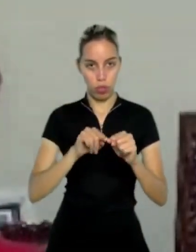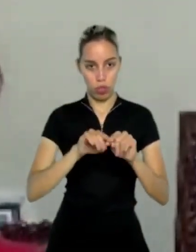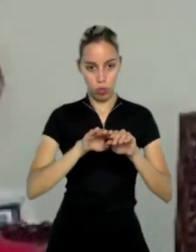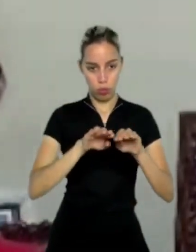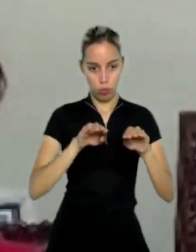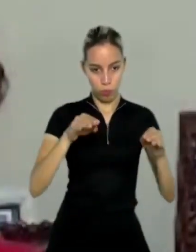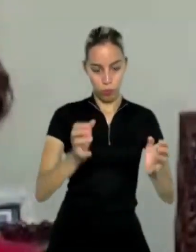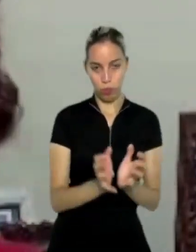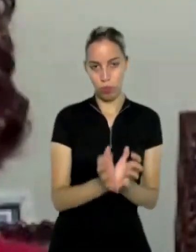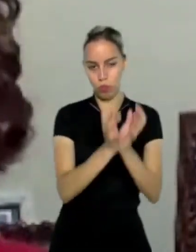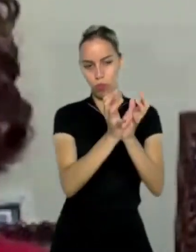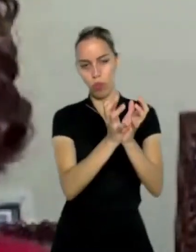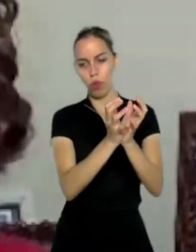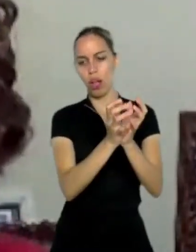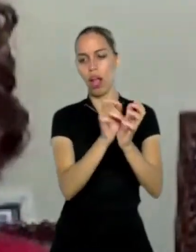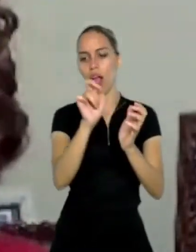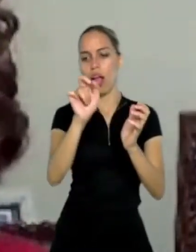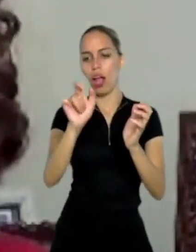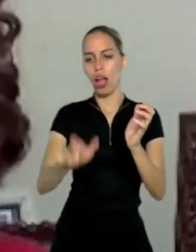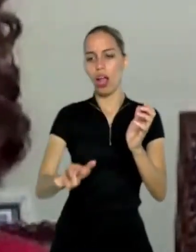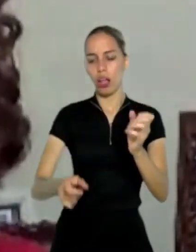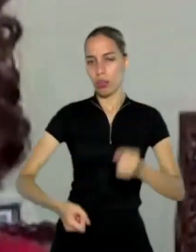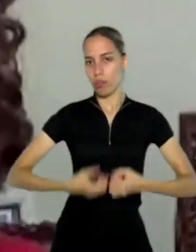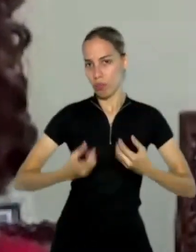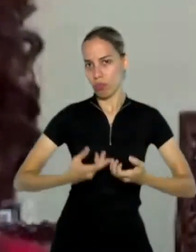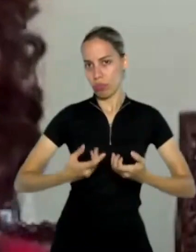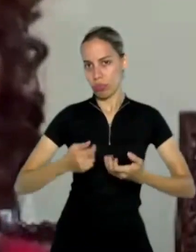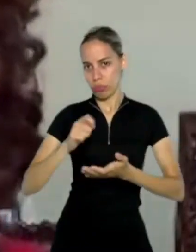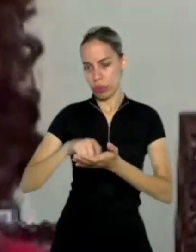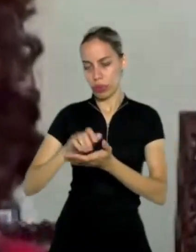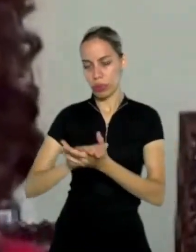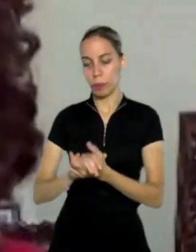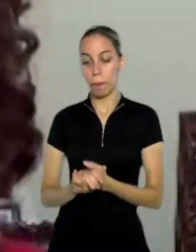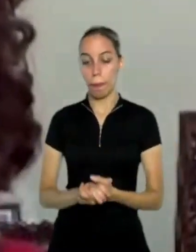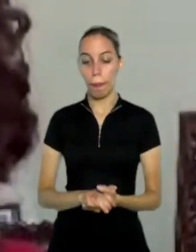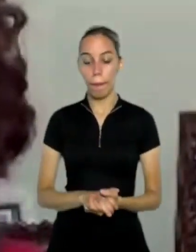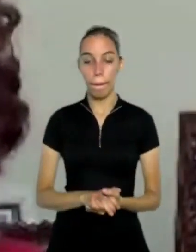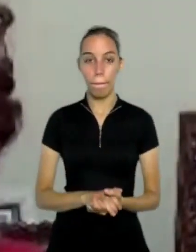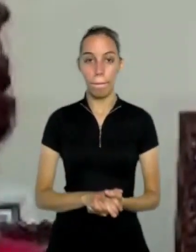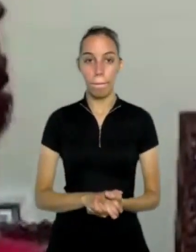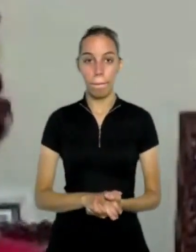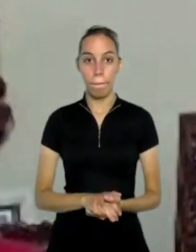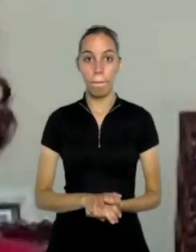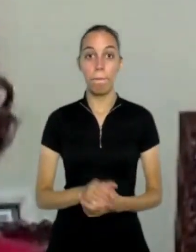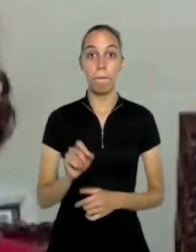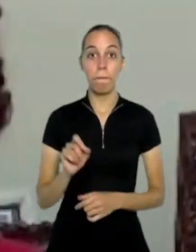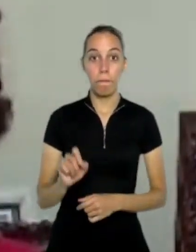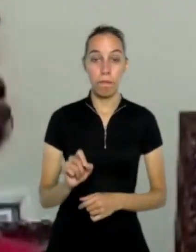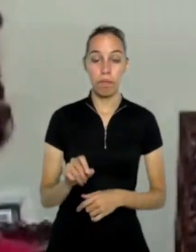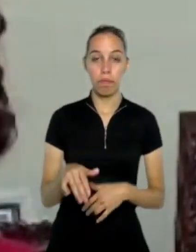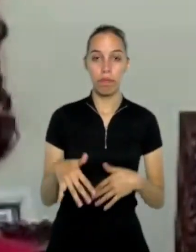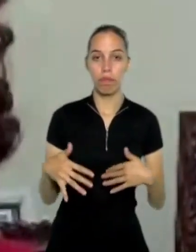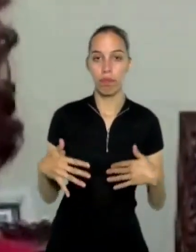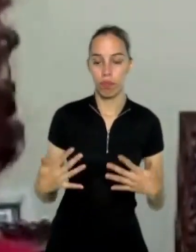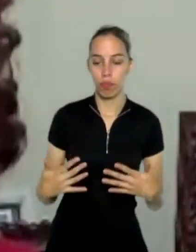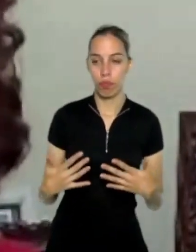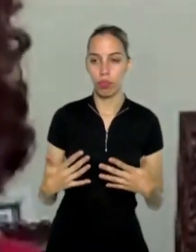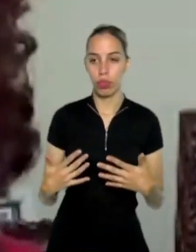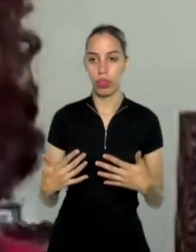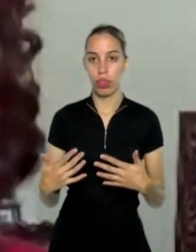desse concurso. E esse projeto que iniciou em 2014, ele está acontecendo até